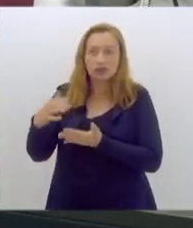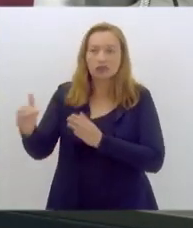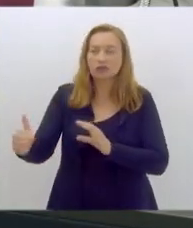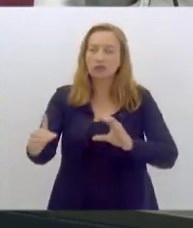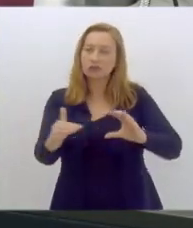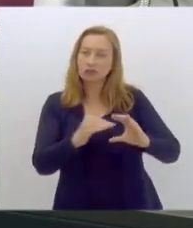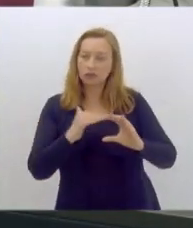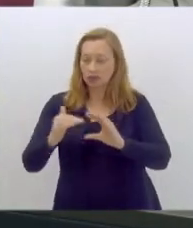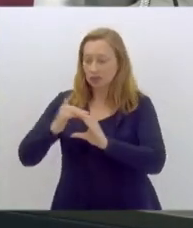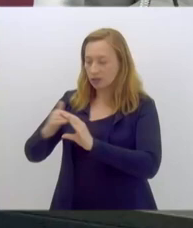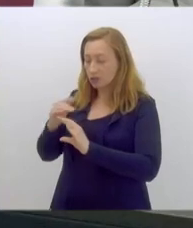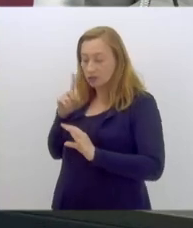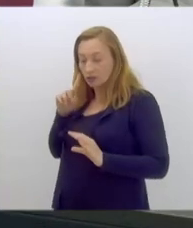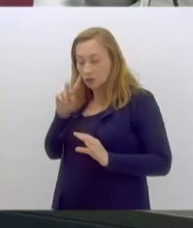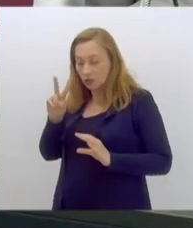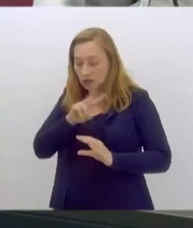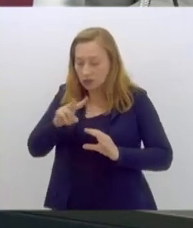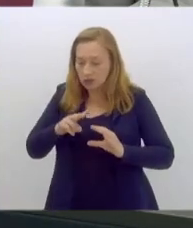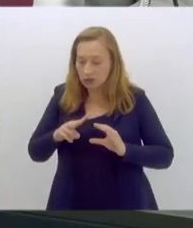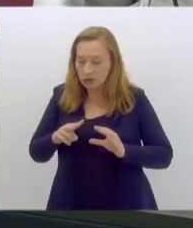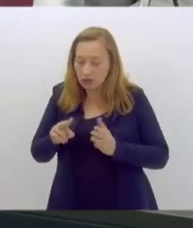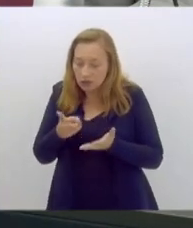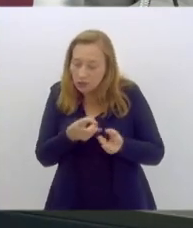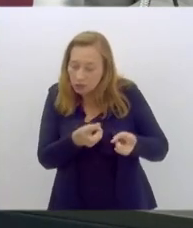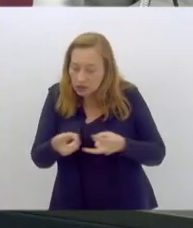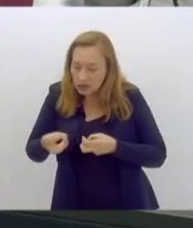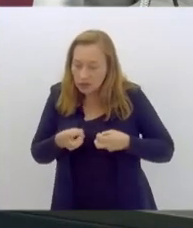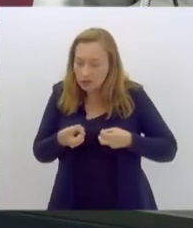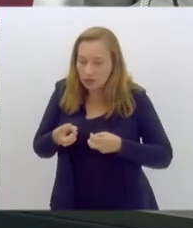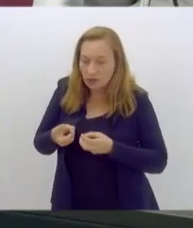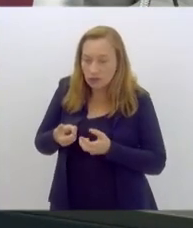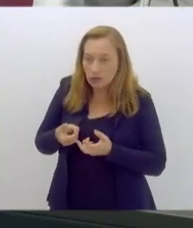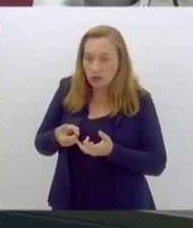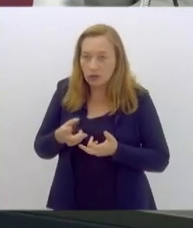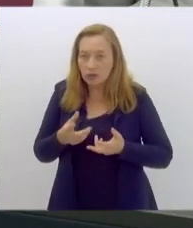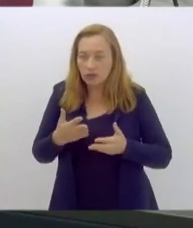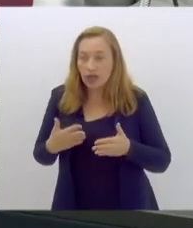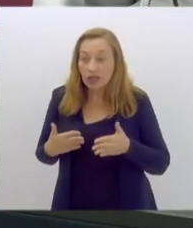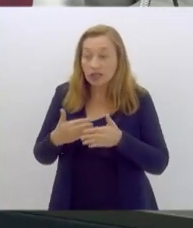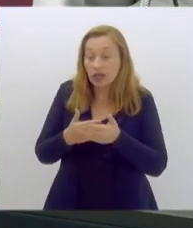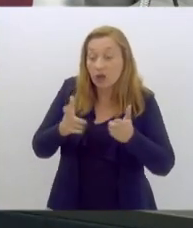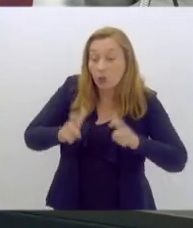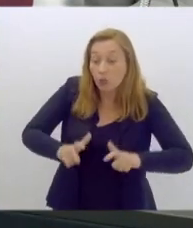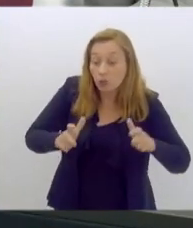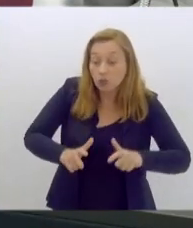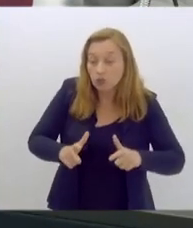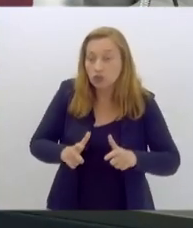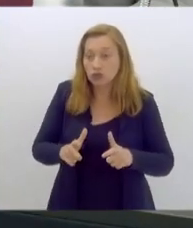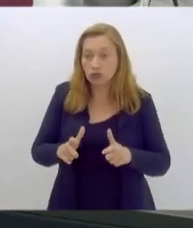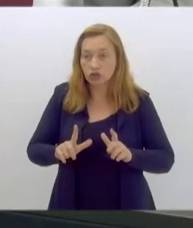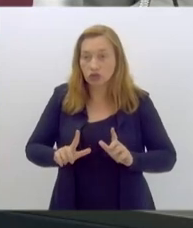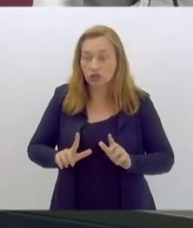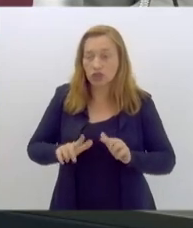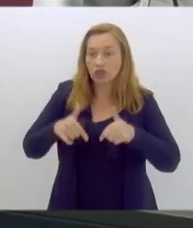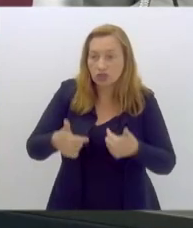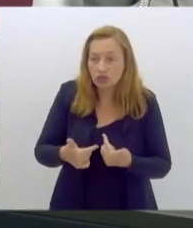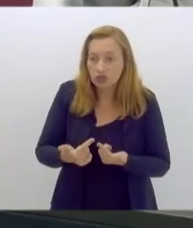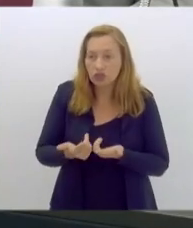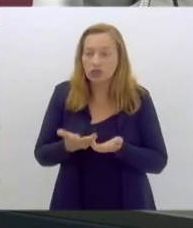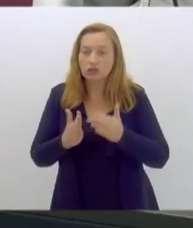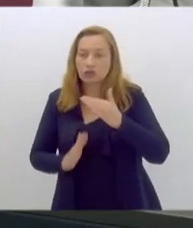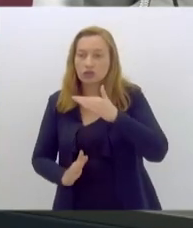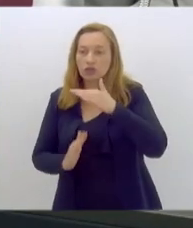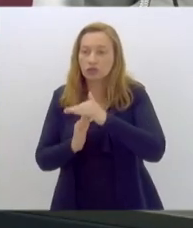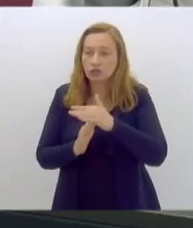encaminham nós consolidamos obviamente identificamos até onde podemos ir em função também dos limites das